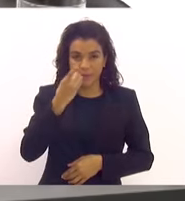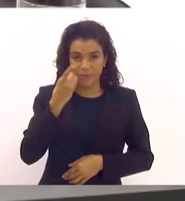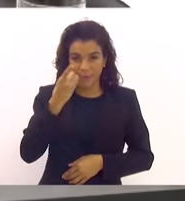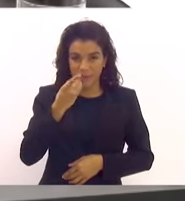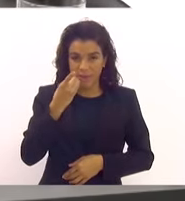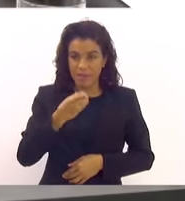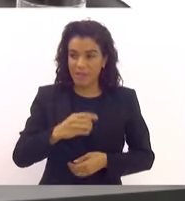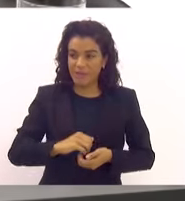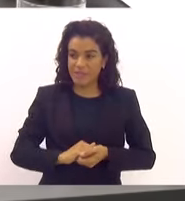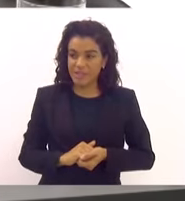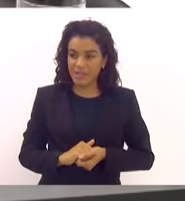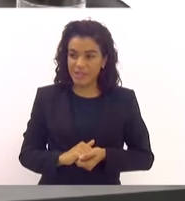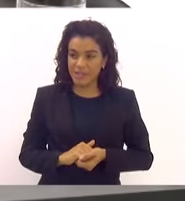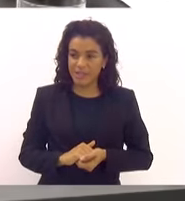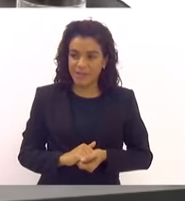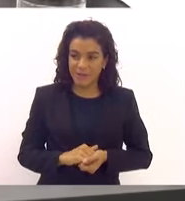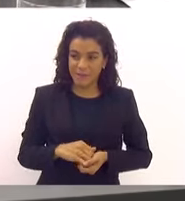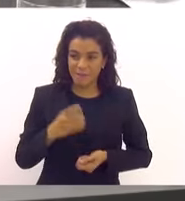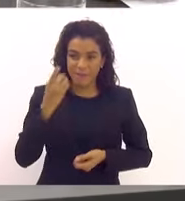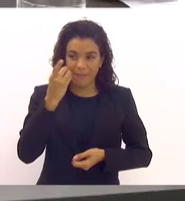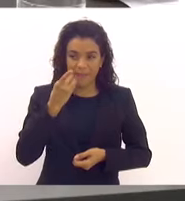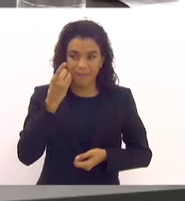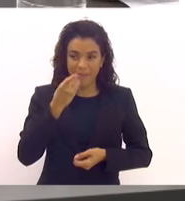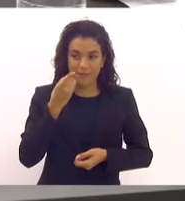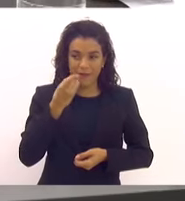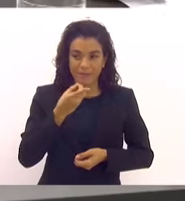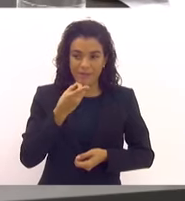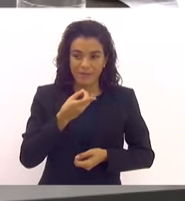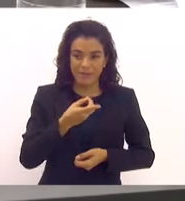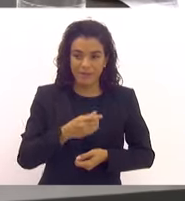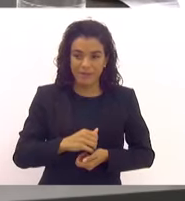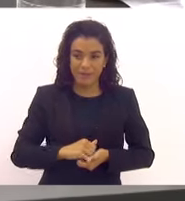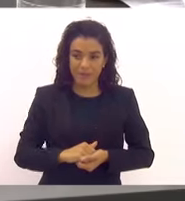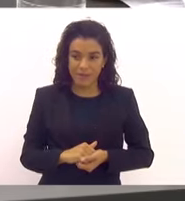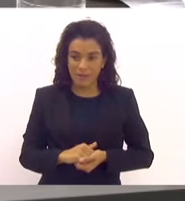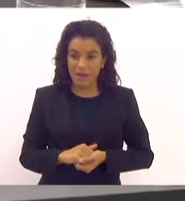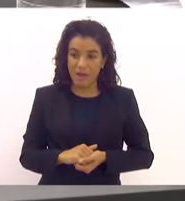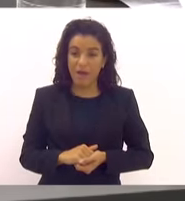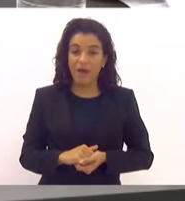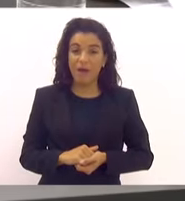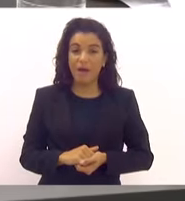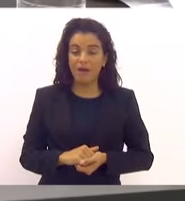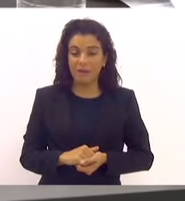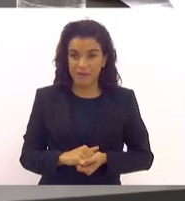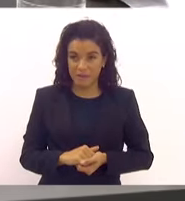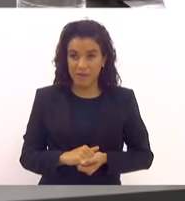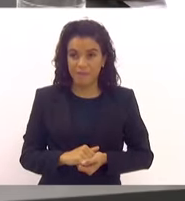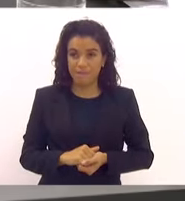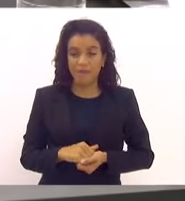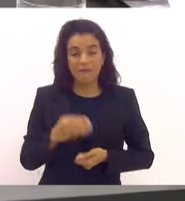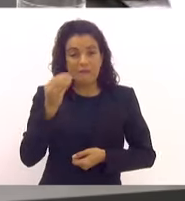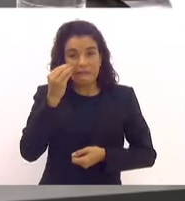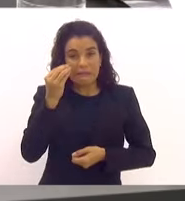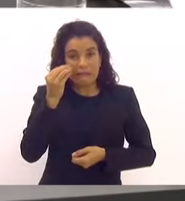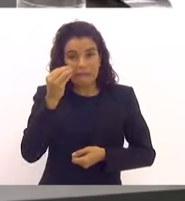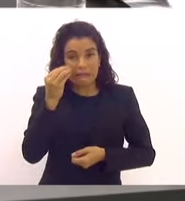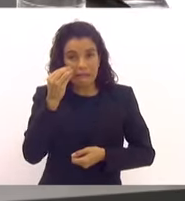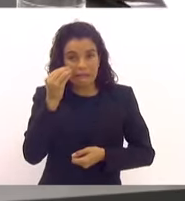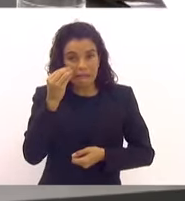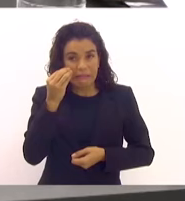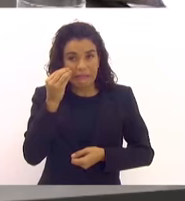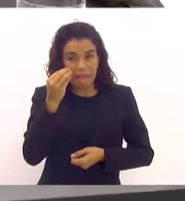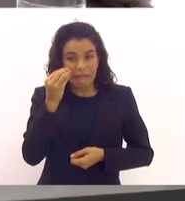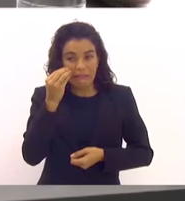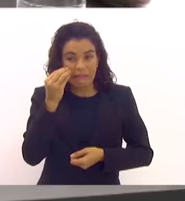O superassessor Fernando Amorim disse que há uma situação, mas que ele estava tentando dirimir, mas só